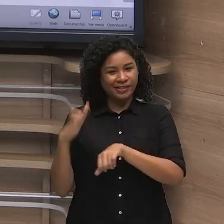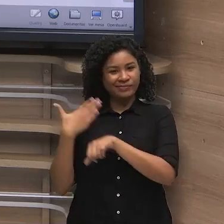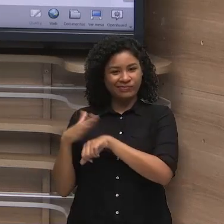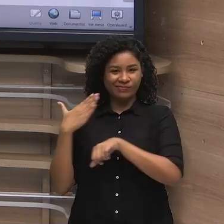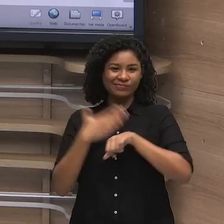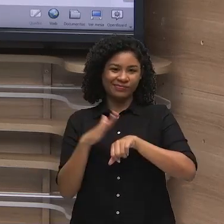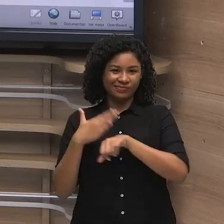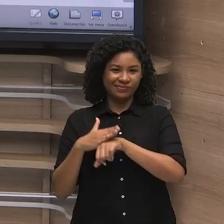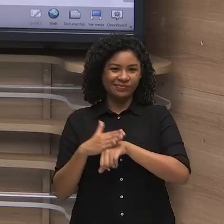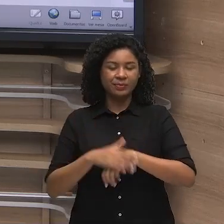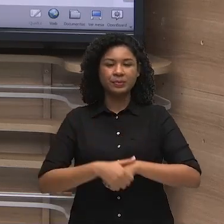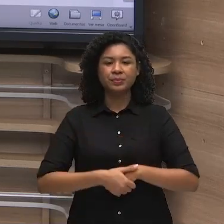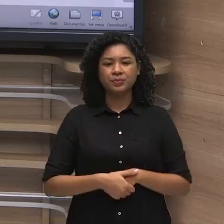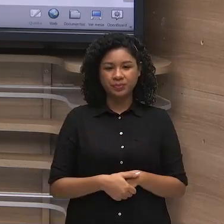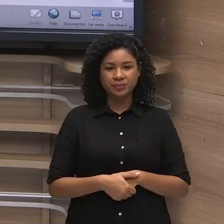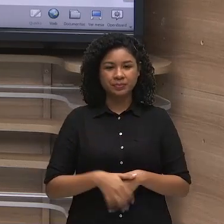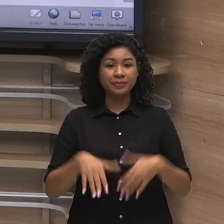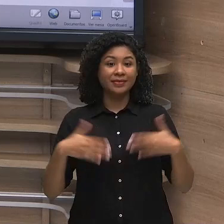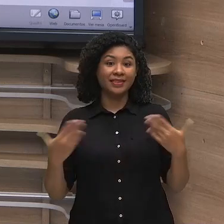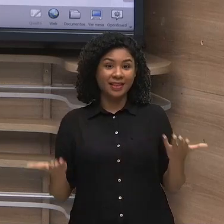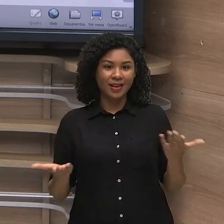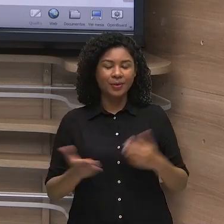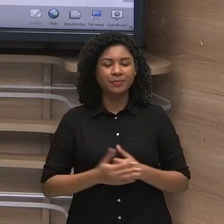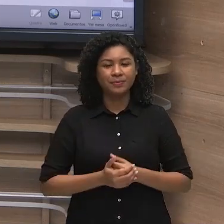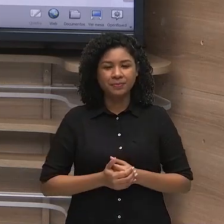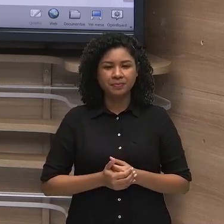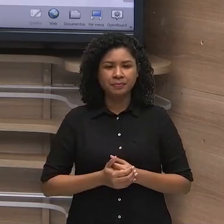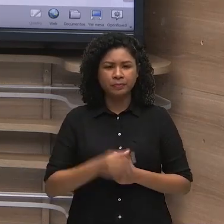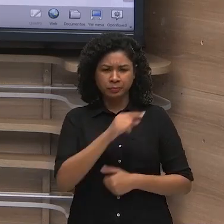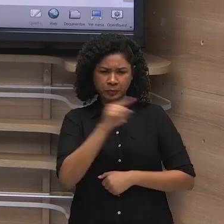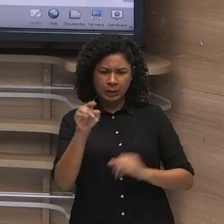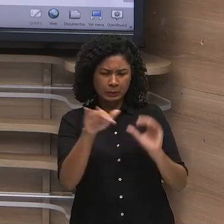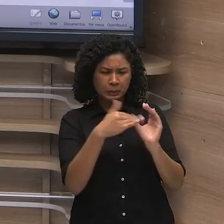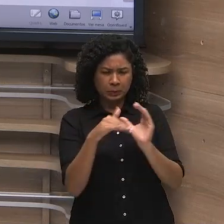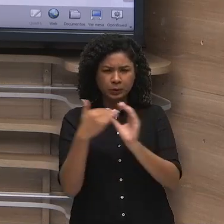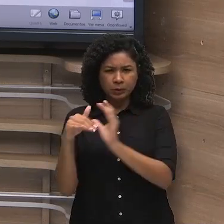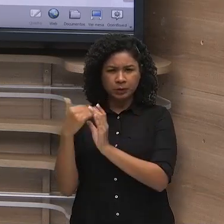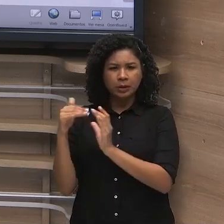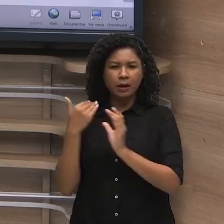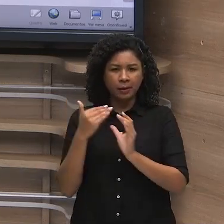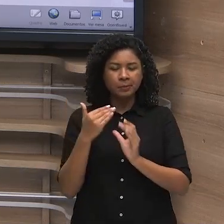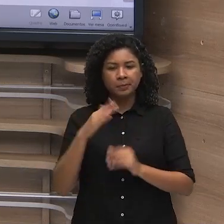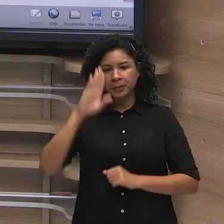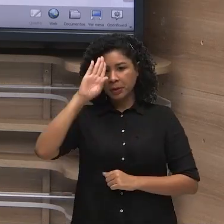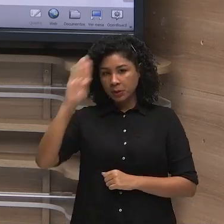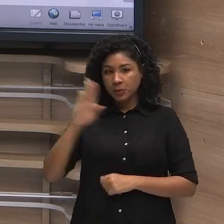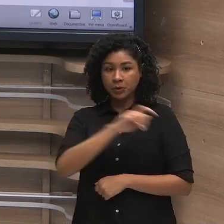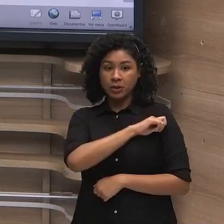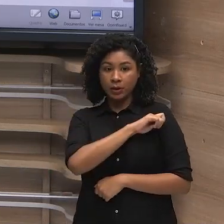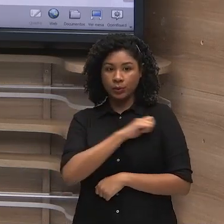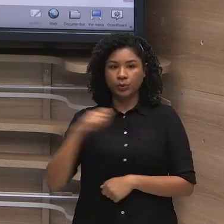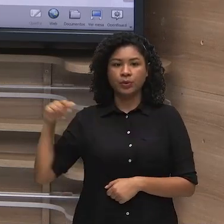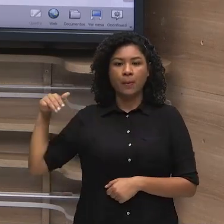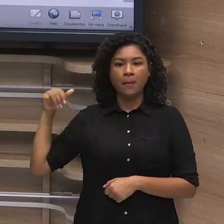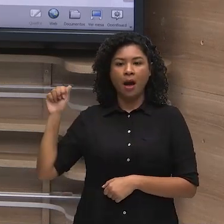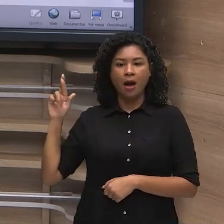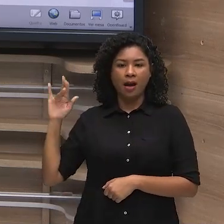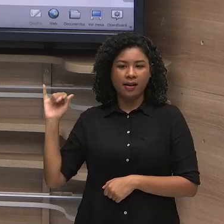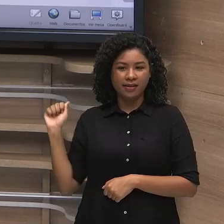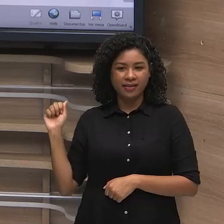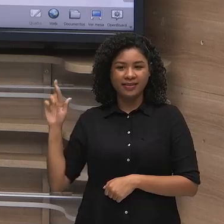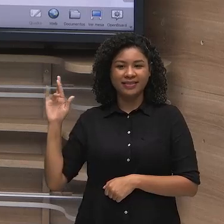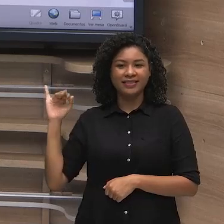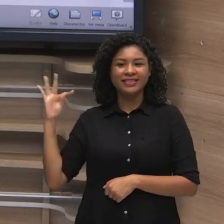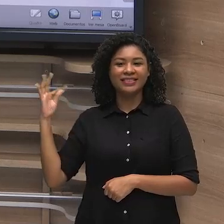nosso praticando de hoje. Então, aqui no nosso chat, nós tivemos aqui a participação da Maria Rita. A Maria Rita disse para